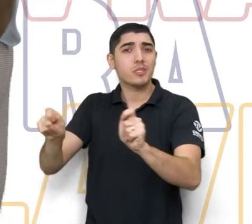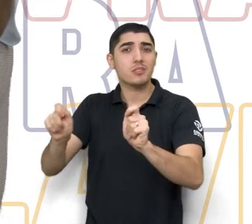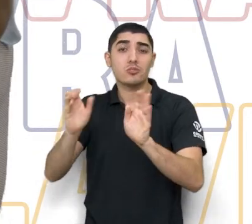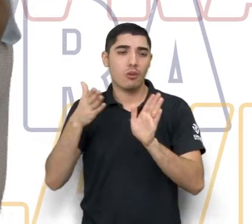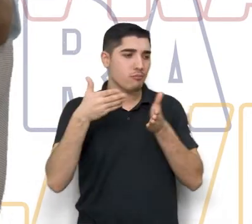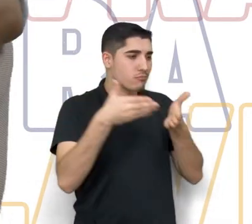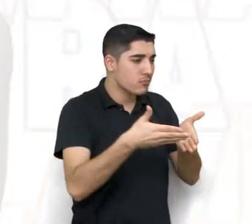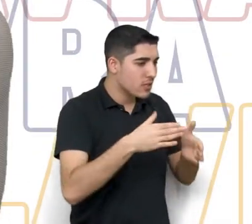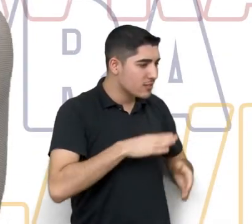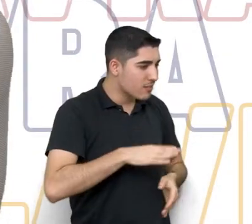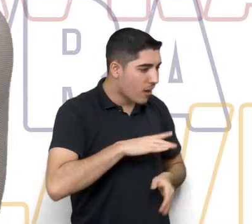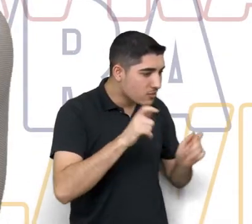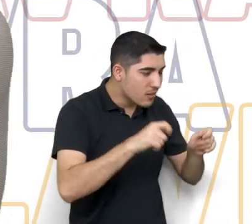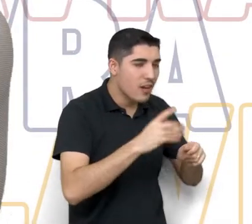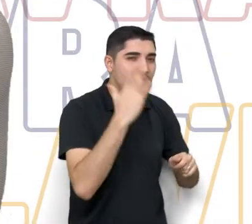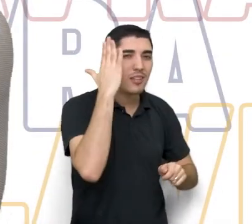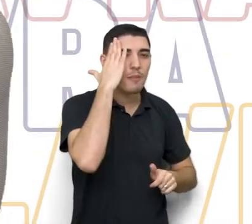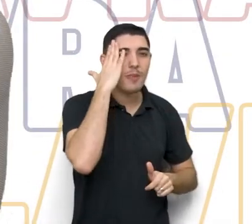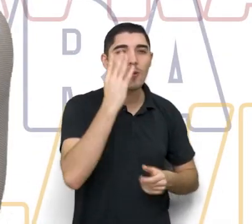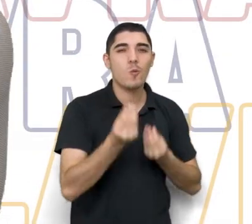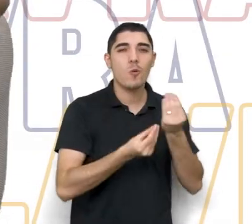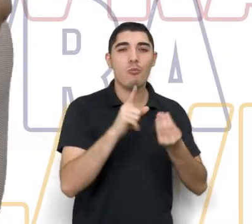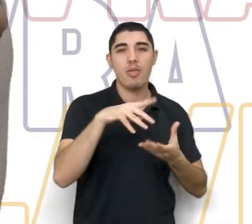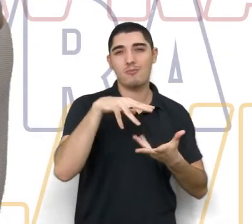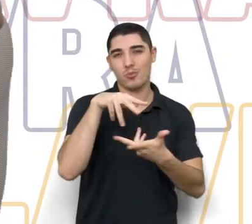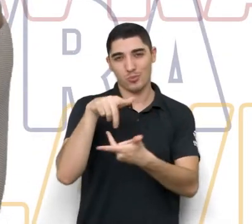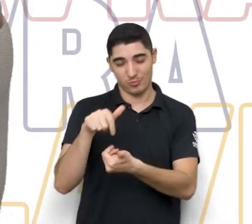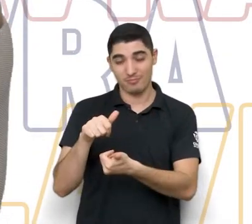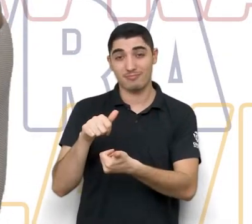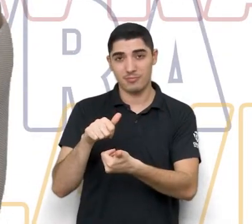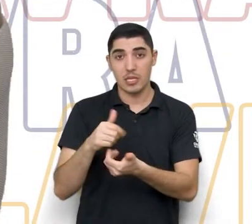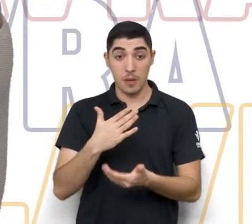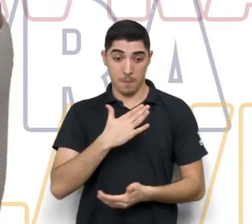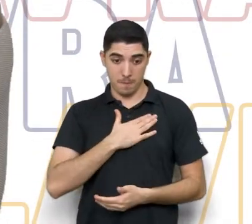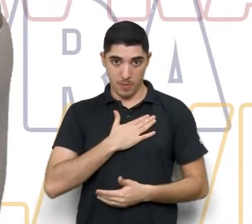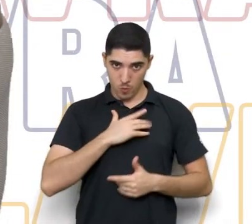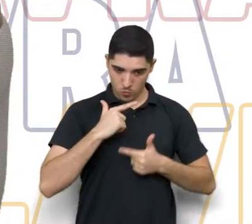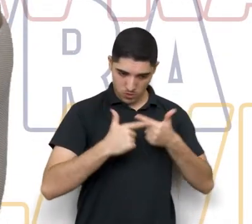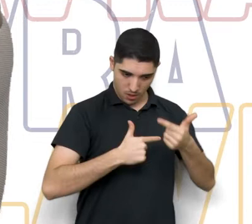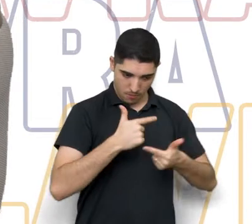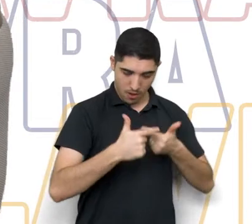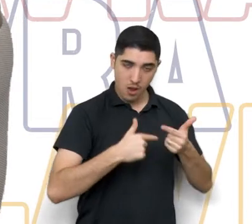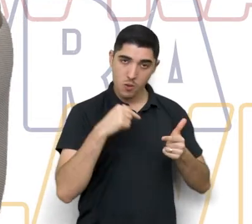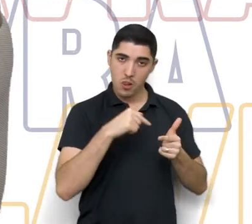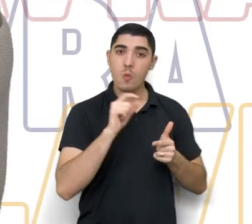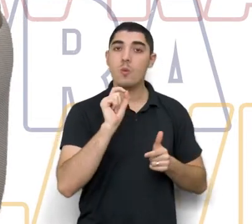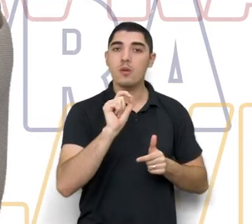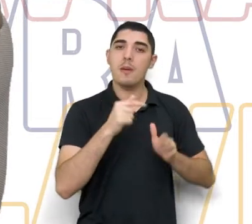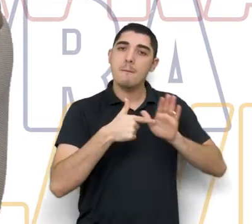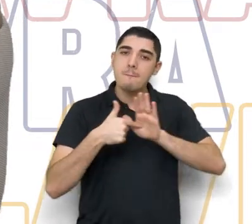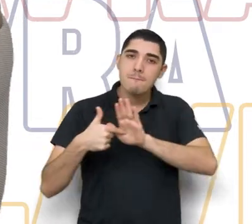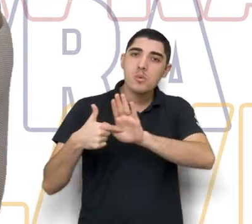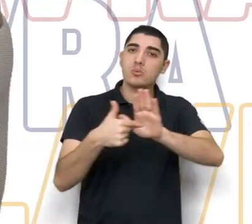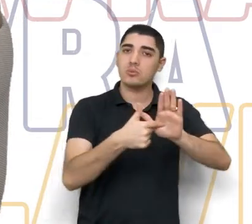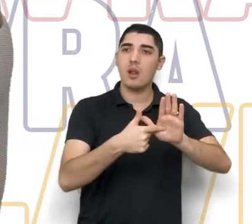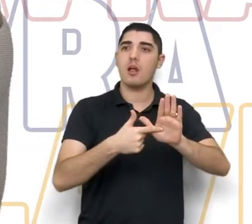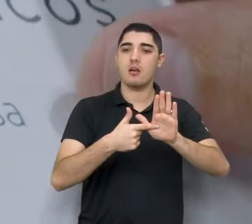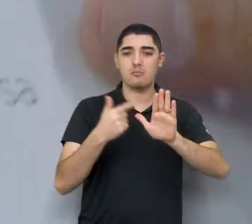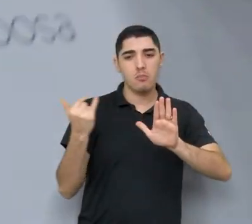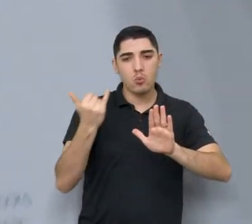espaço urbano, né? O que também permeia bastante o meu trabalho é a pesquisa